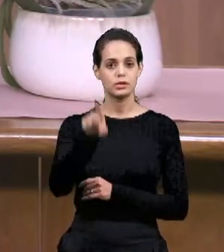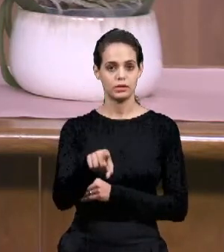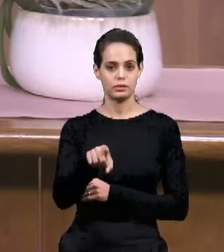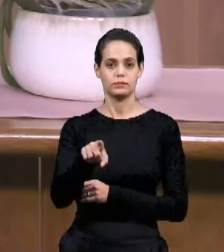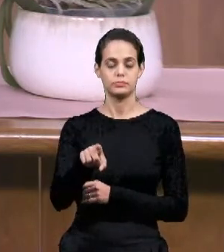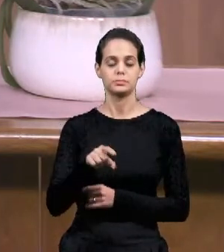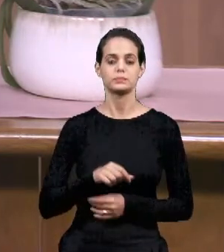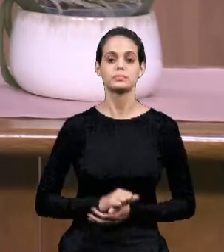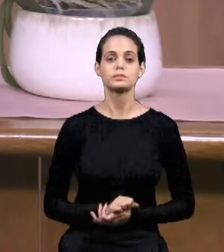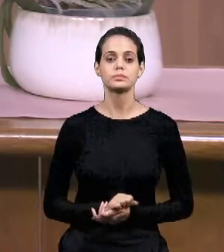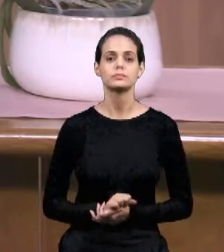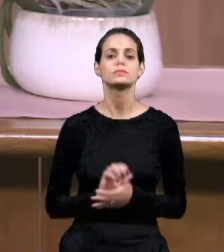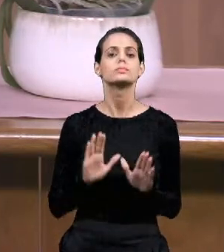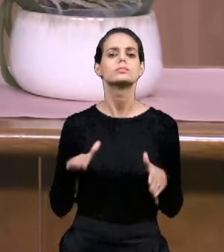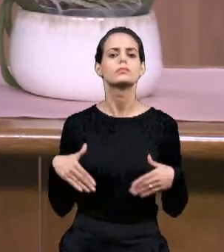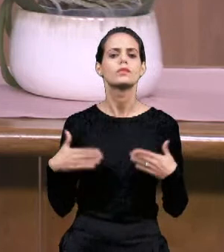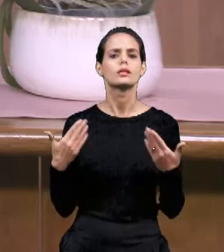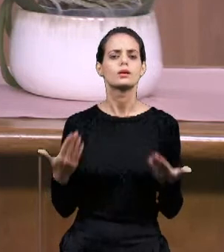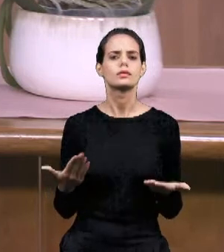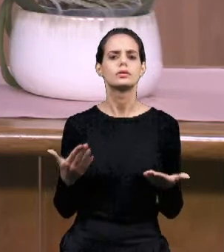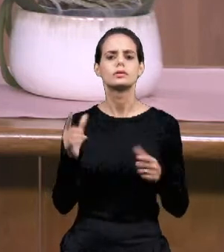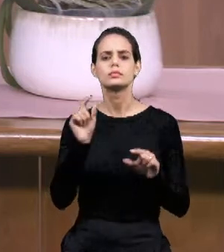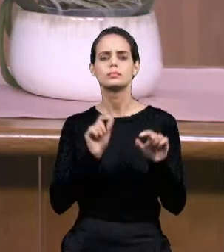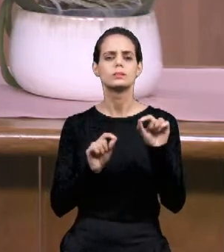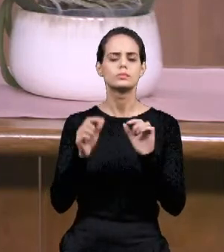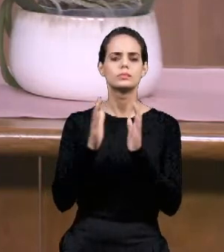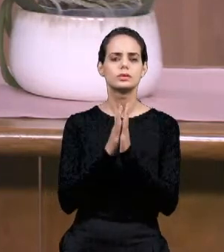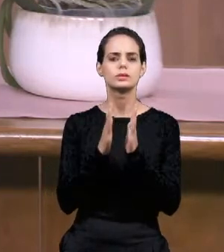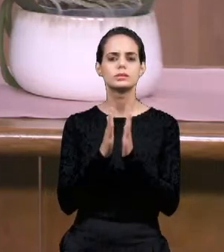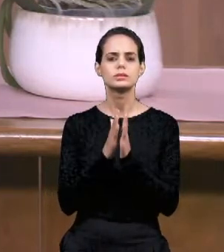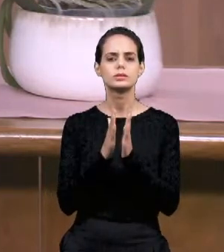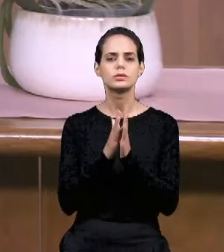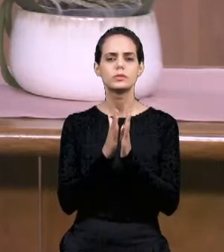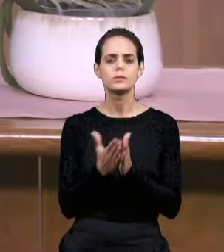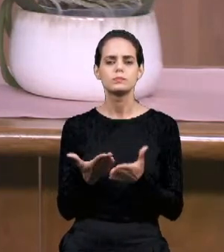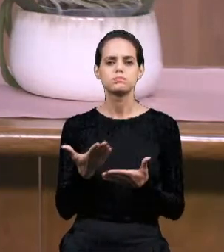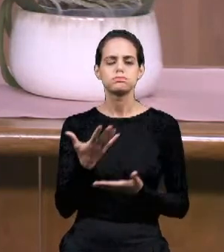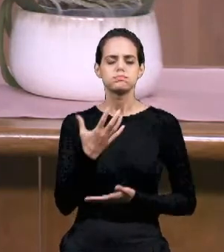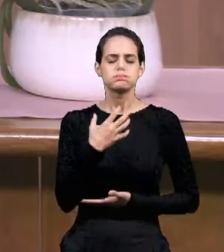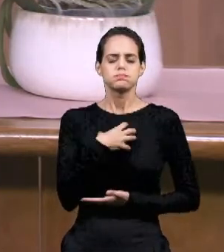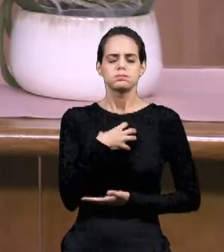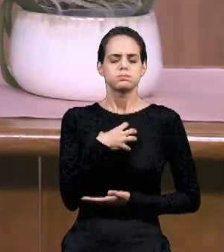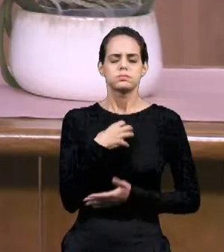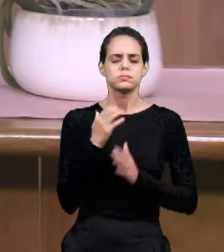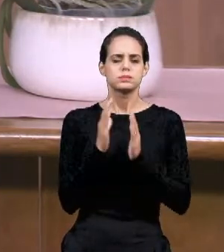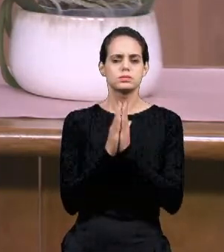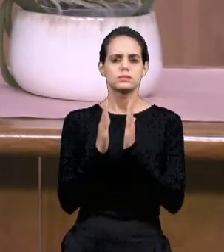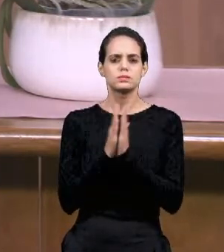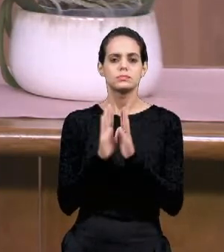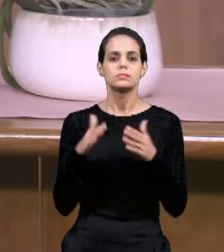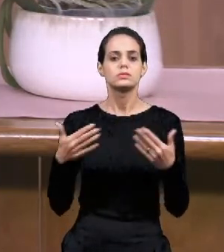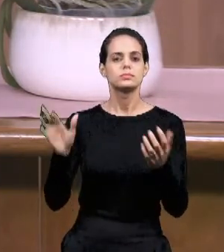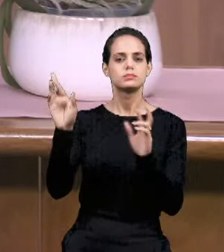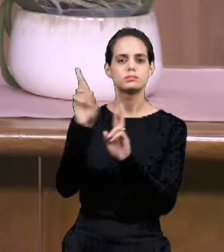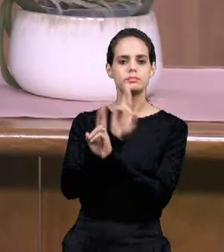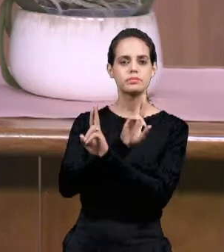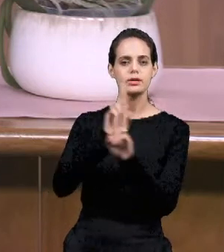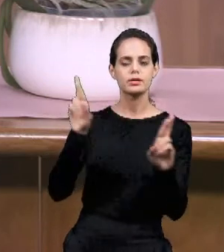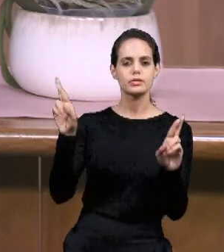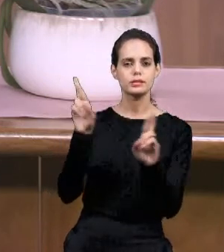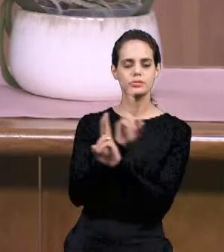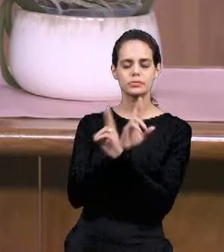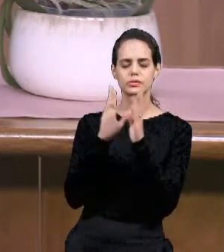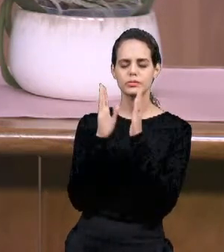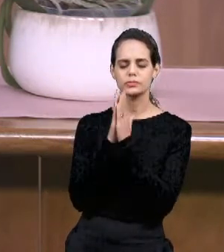exatamente essa: que oração é esta? Qual o sentido desta oração? E qual a relação que esta